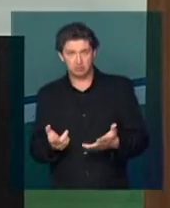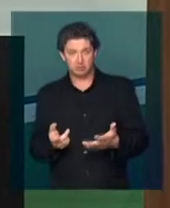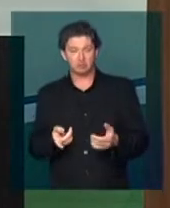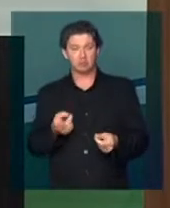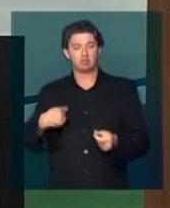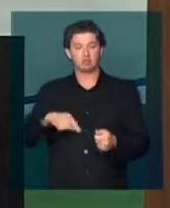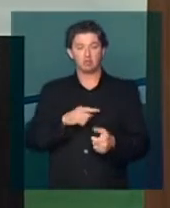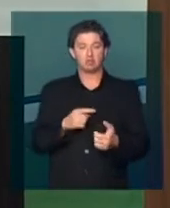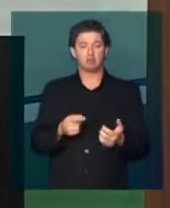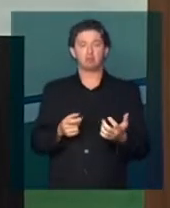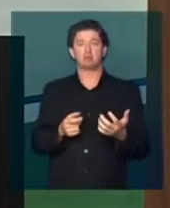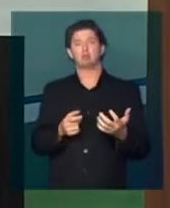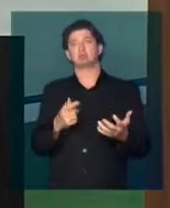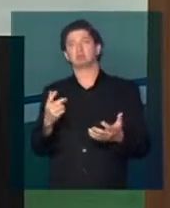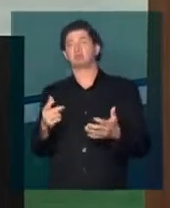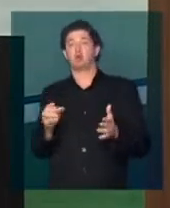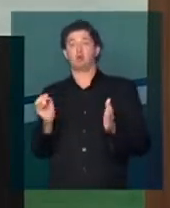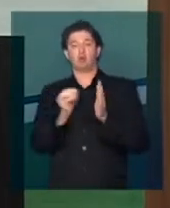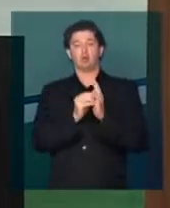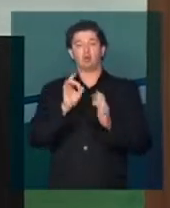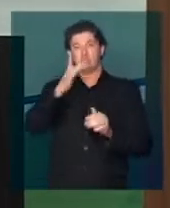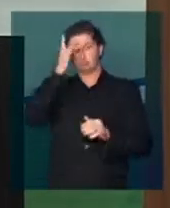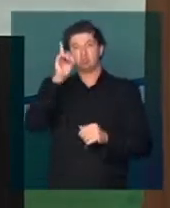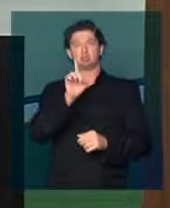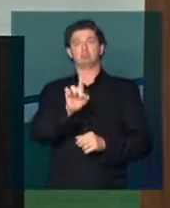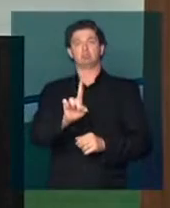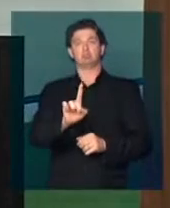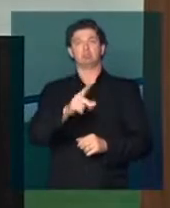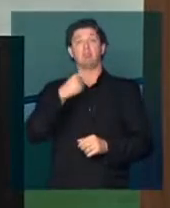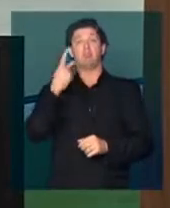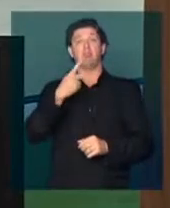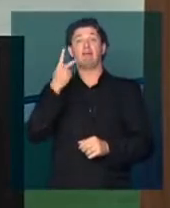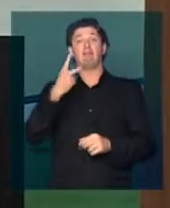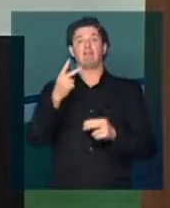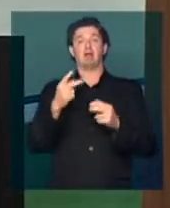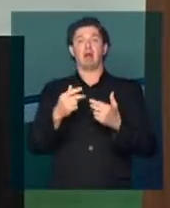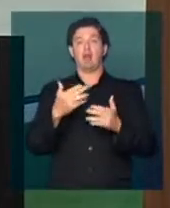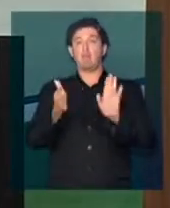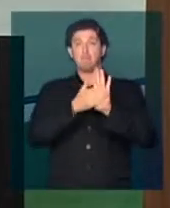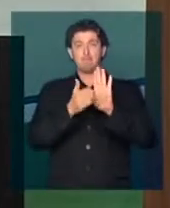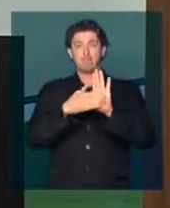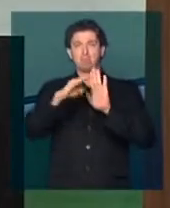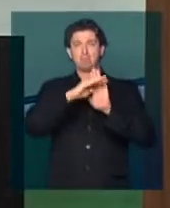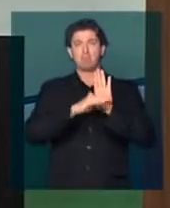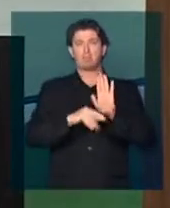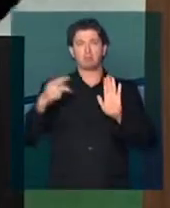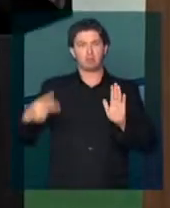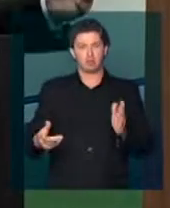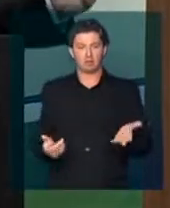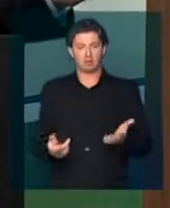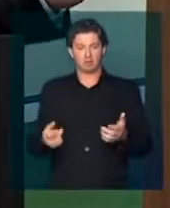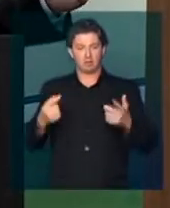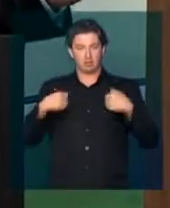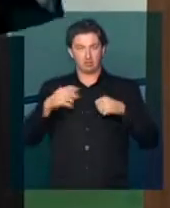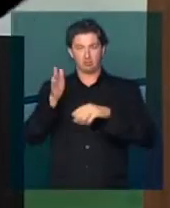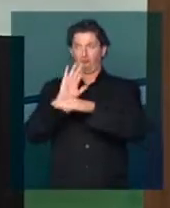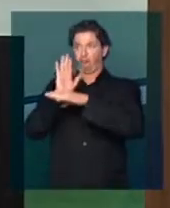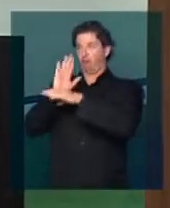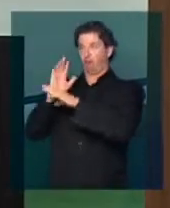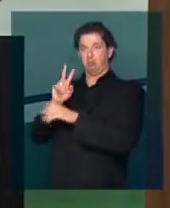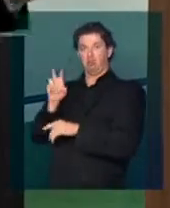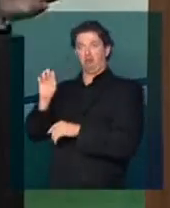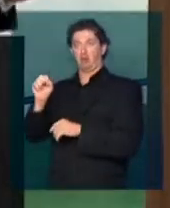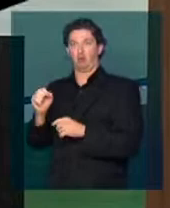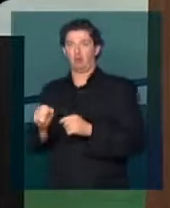nós não podemos simplesmente colocar o candidato para falar na câmara de televisão e fazer as suas propostas? Eu preciso ter filmes,